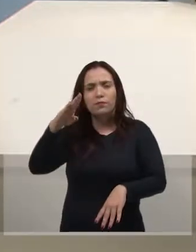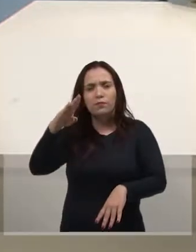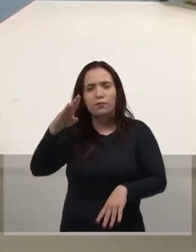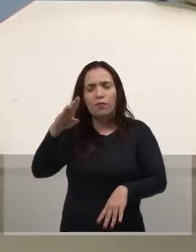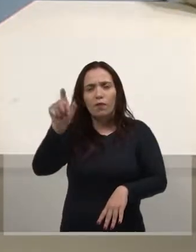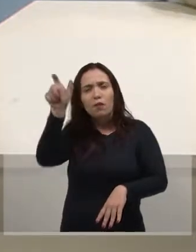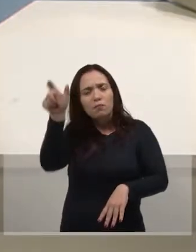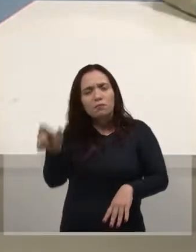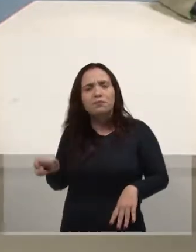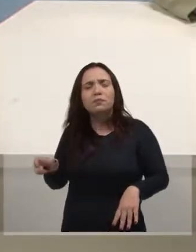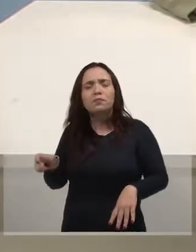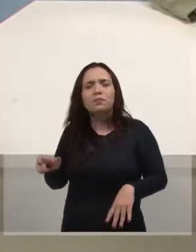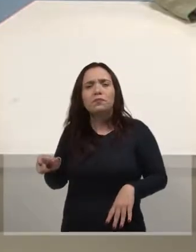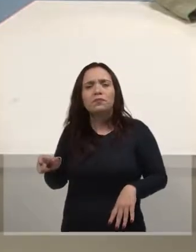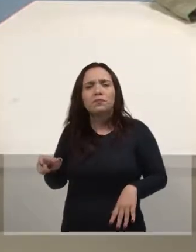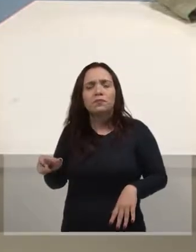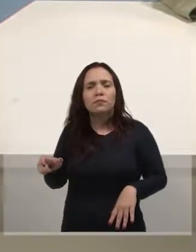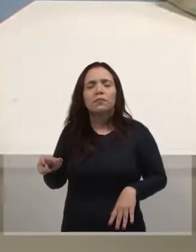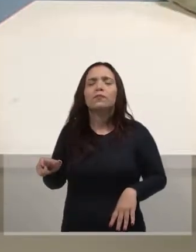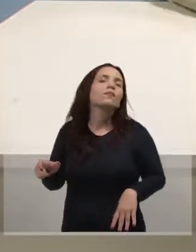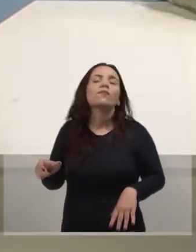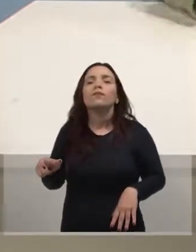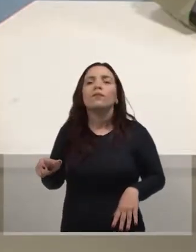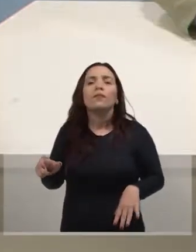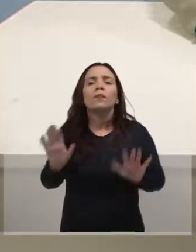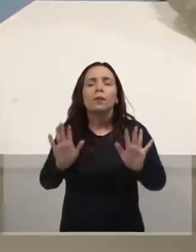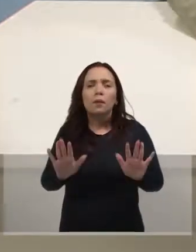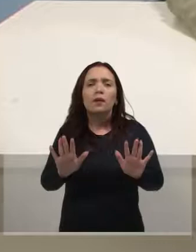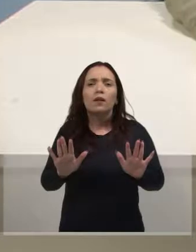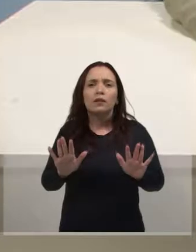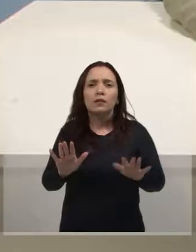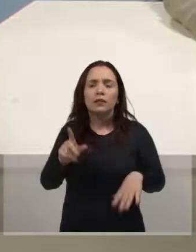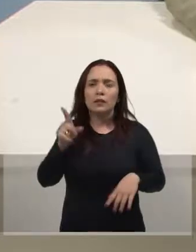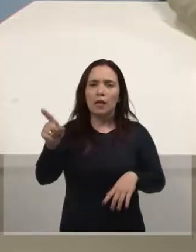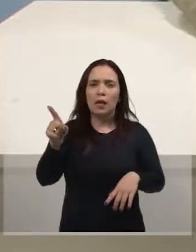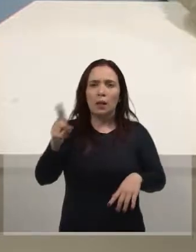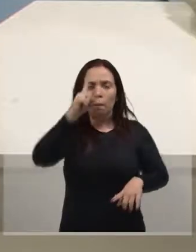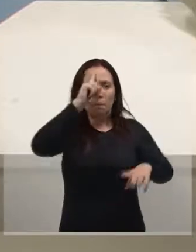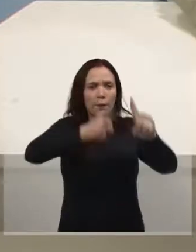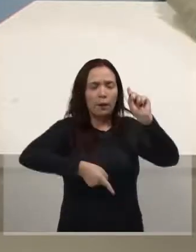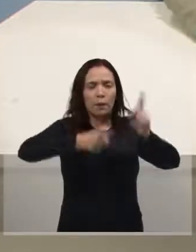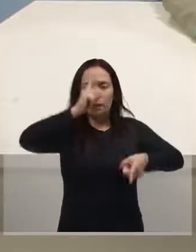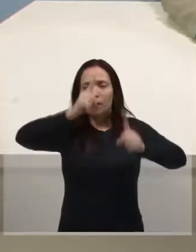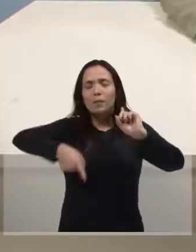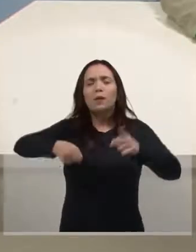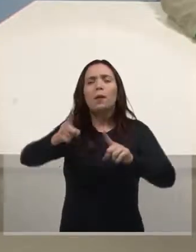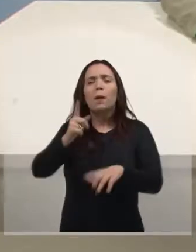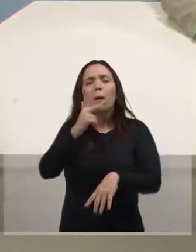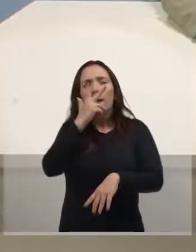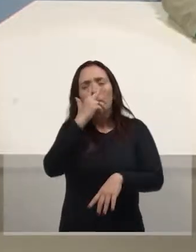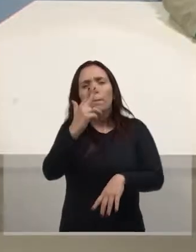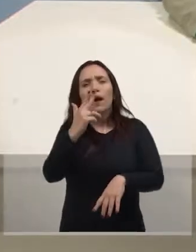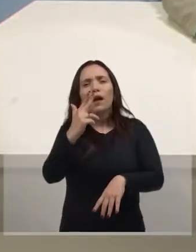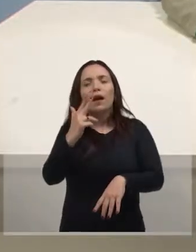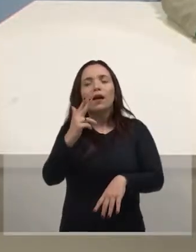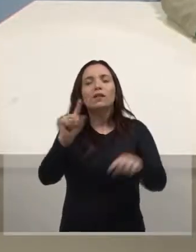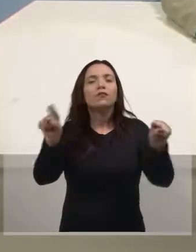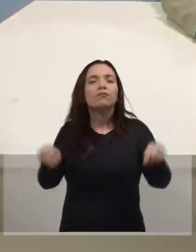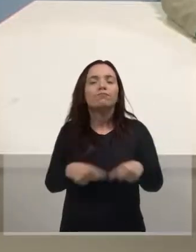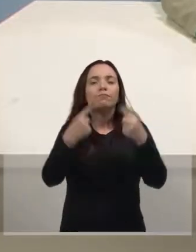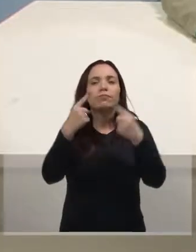presidente Jair Bolsonaro por completo, mas é um modelo centralizador, é muito parecido com os absolutistas